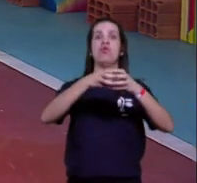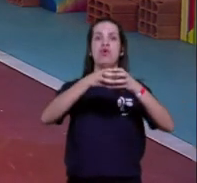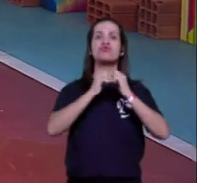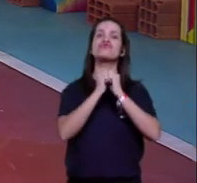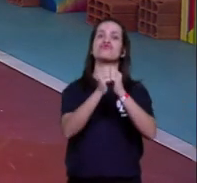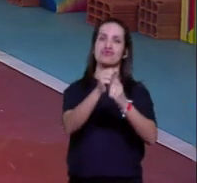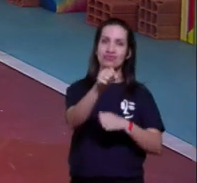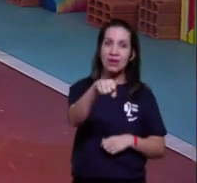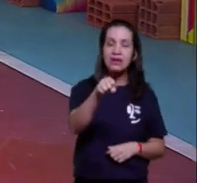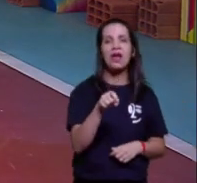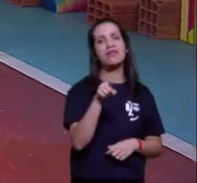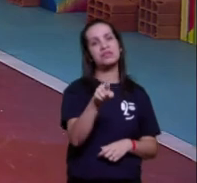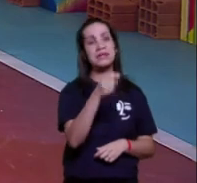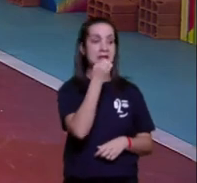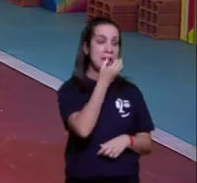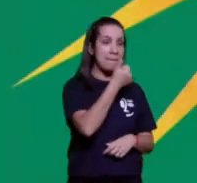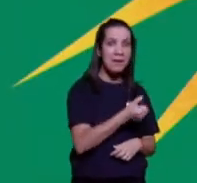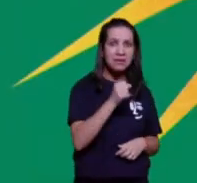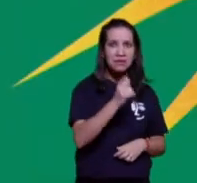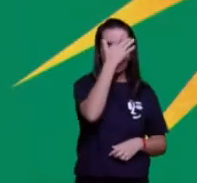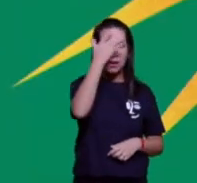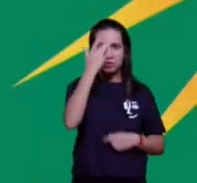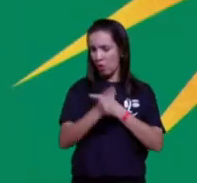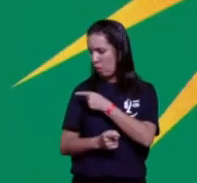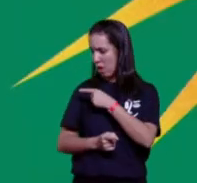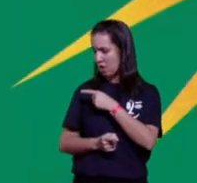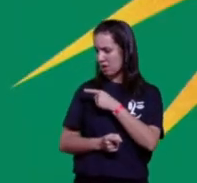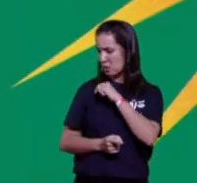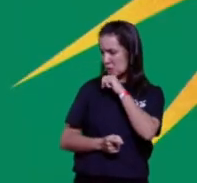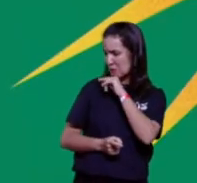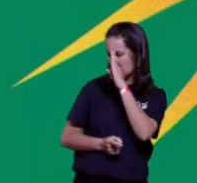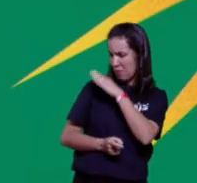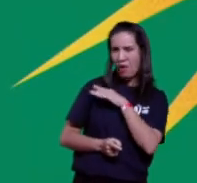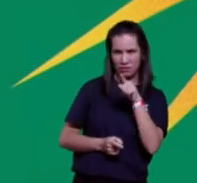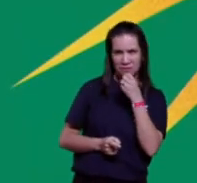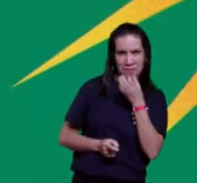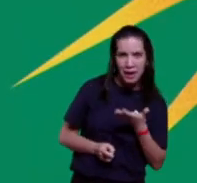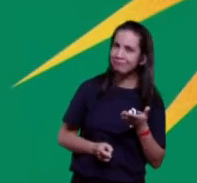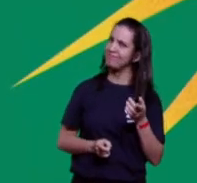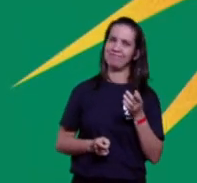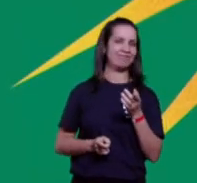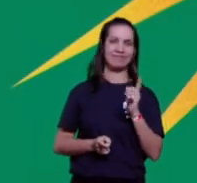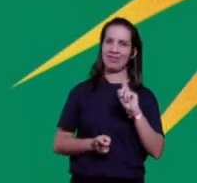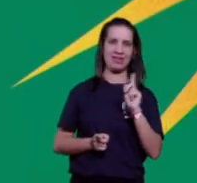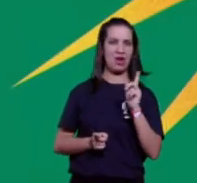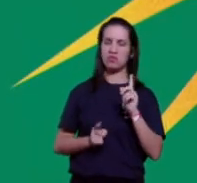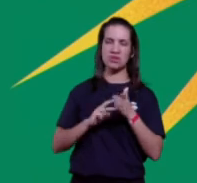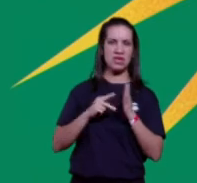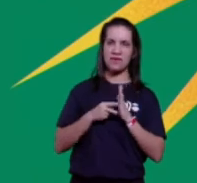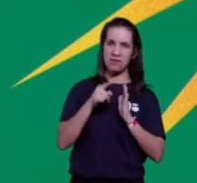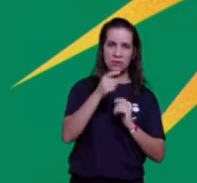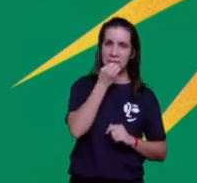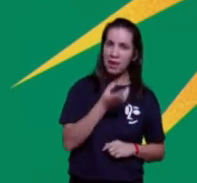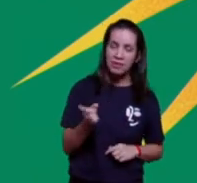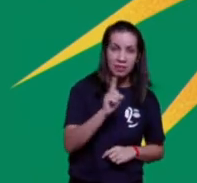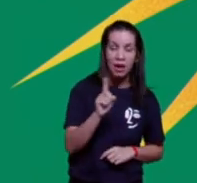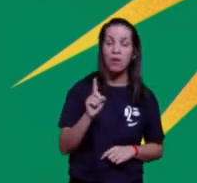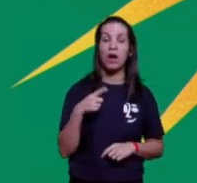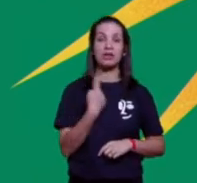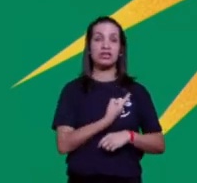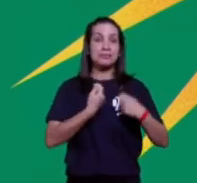existe você estar bem se a pessoa que está do seu lado está mal. Isso significa que você não está bem. A gente precisa que